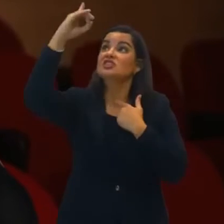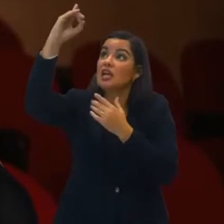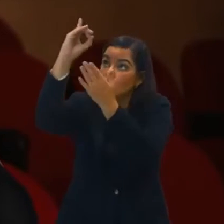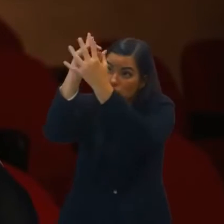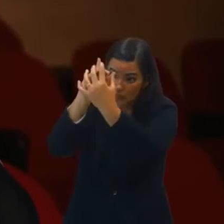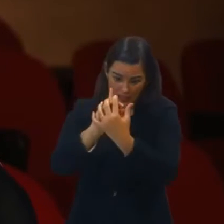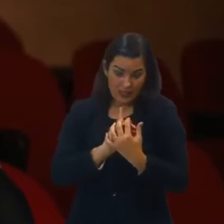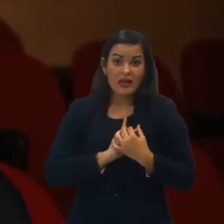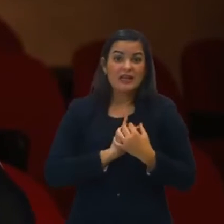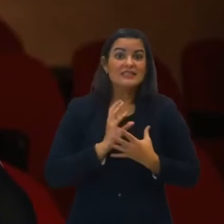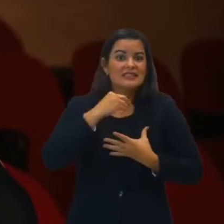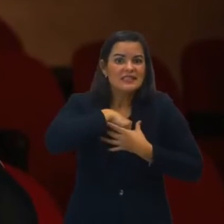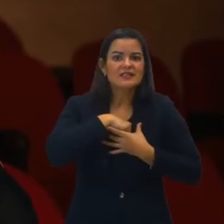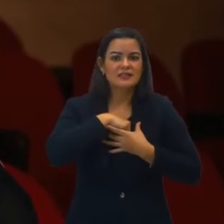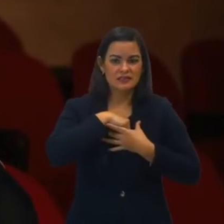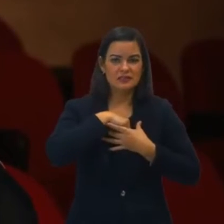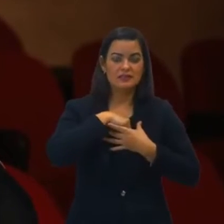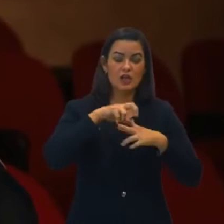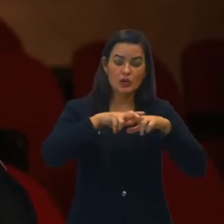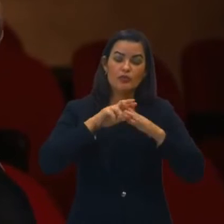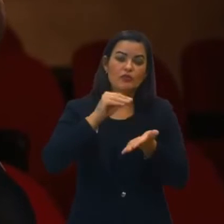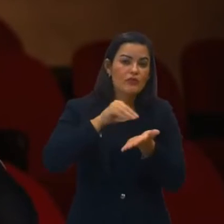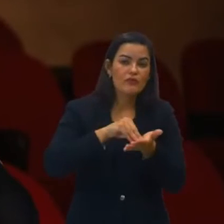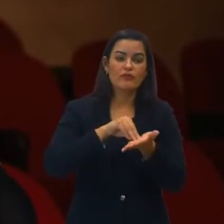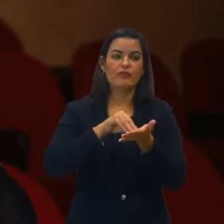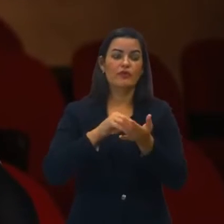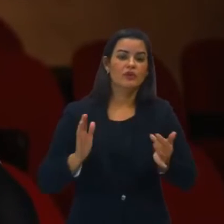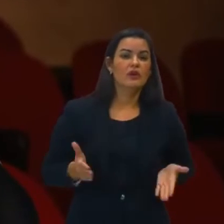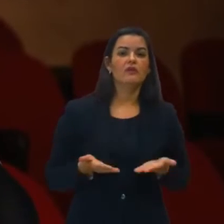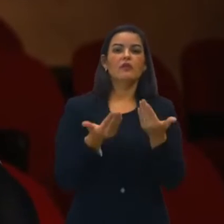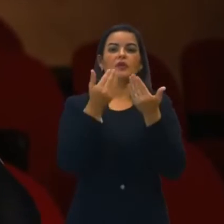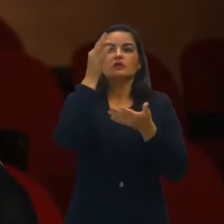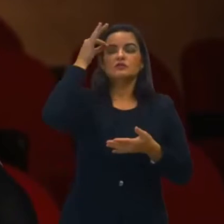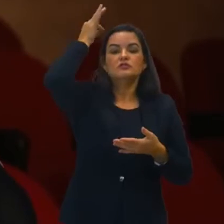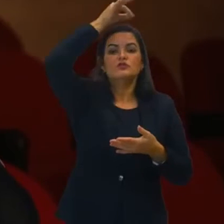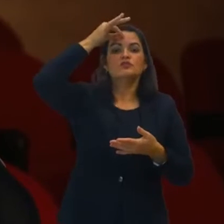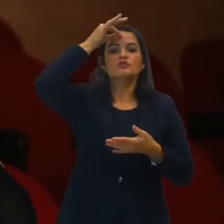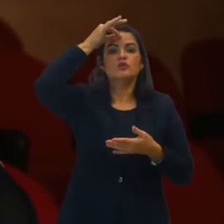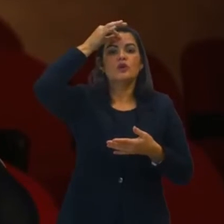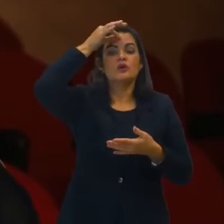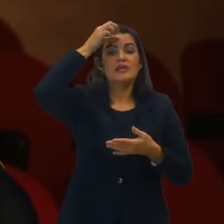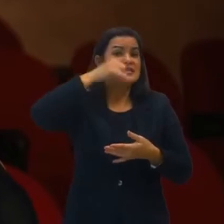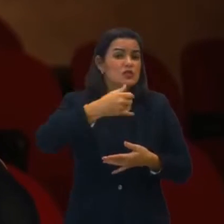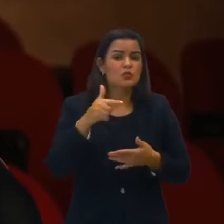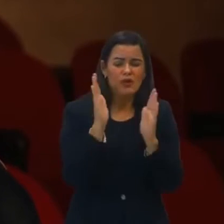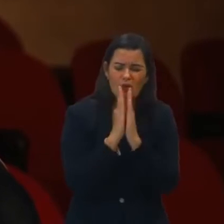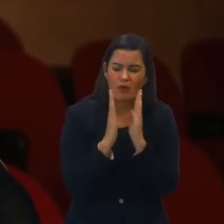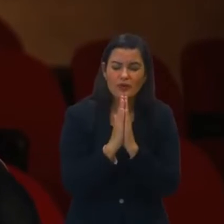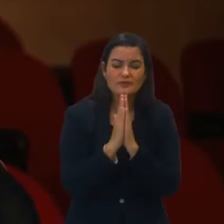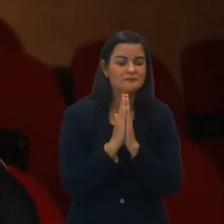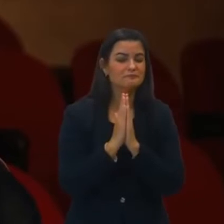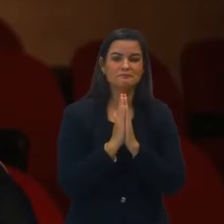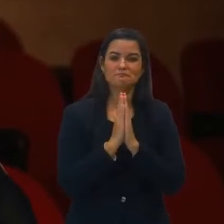Deus. É por isso que não há avivamento espiritual sem oração. Antes de Deus derramar o seu Espírito,